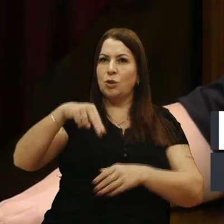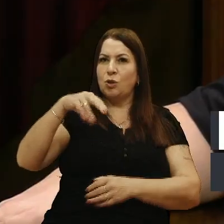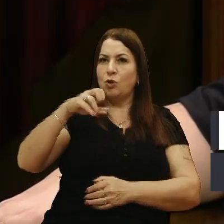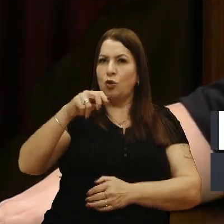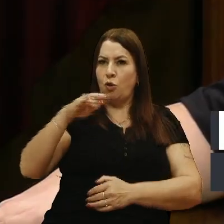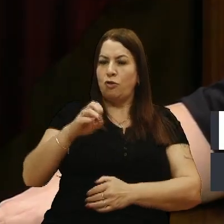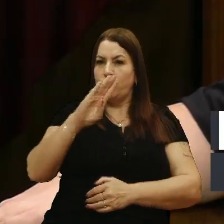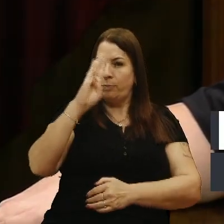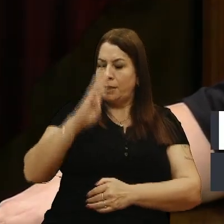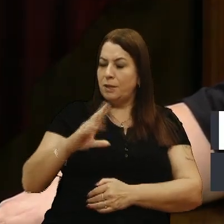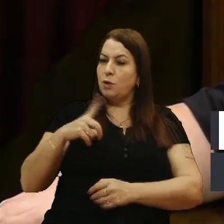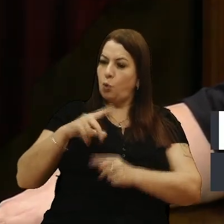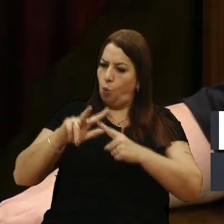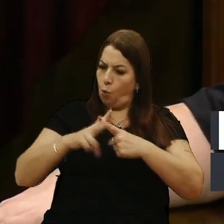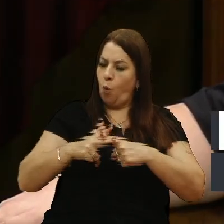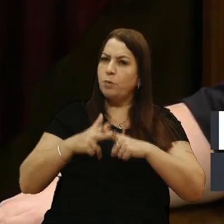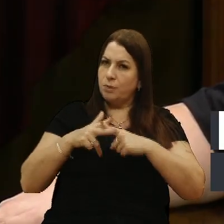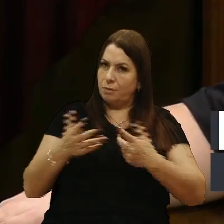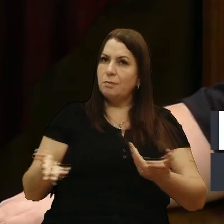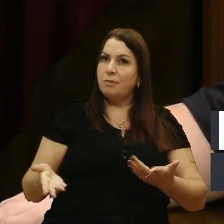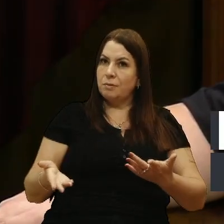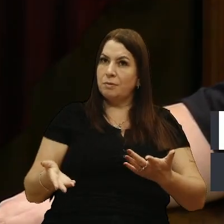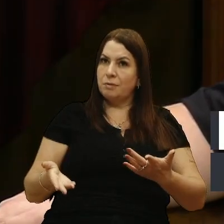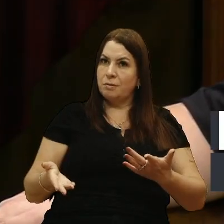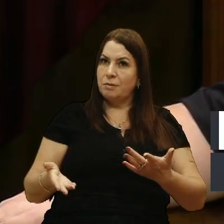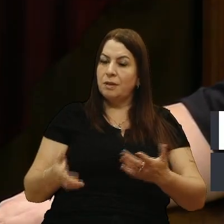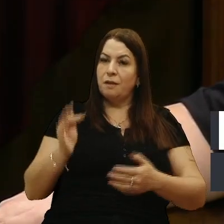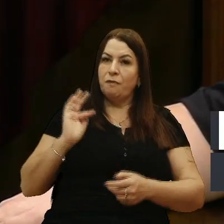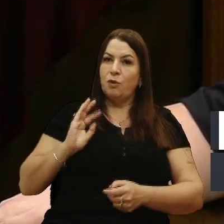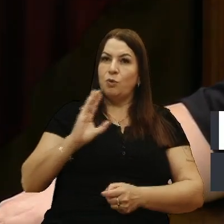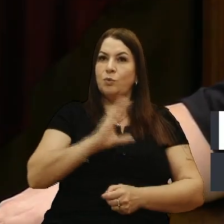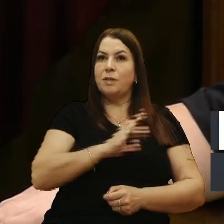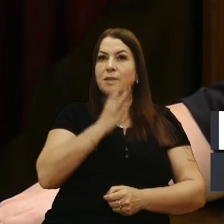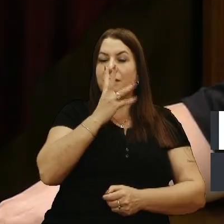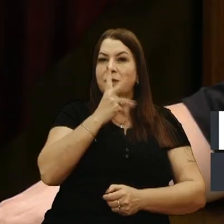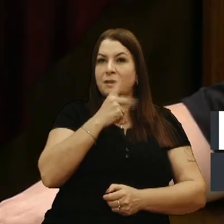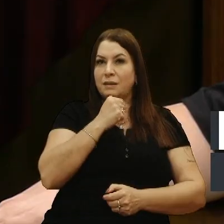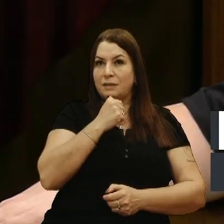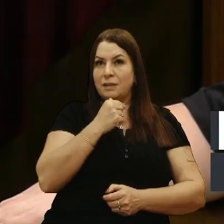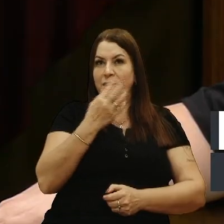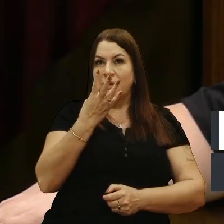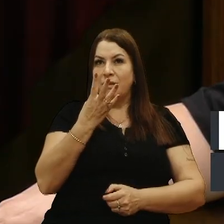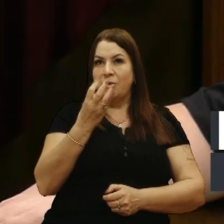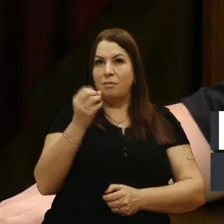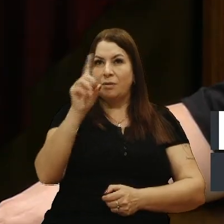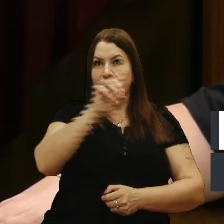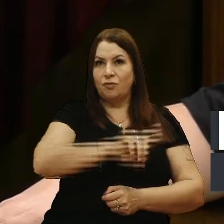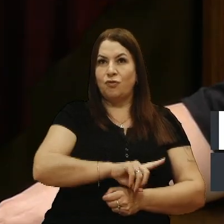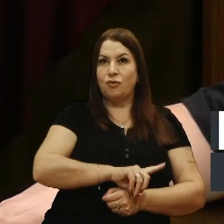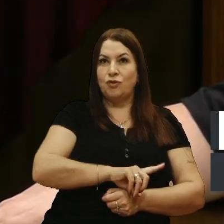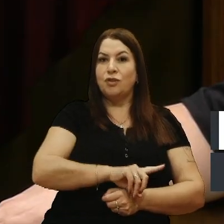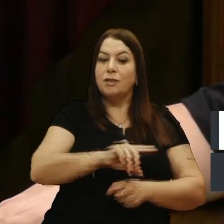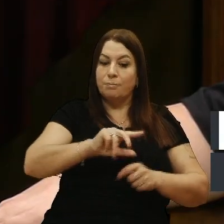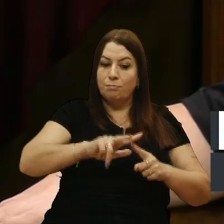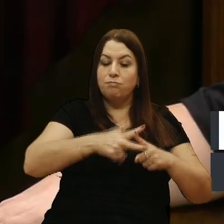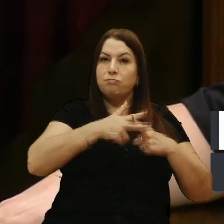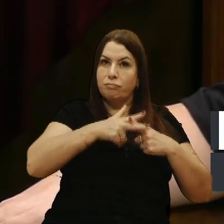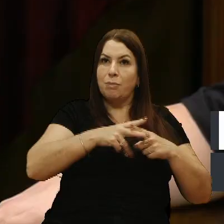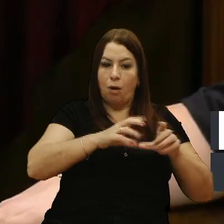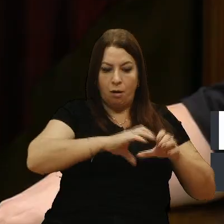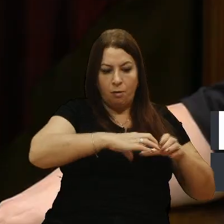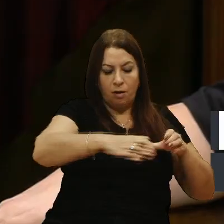caso, consertando. Flores da Cunha demora 40 dias, às vezes, enquanto, para consertar um